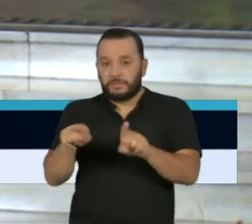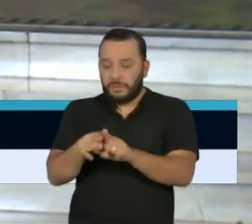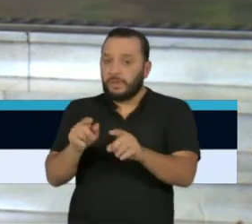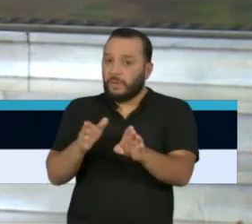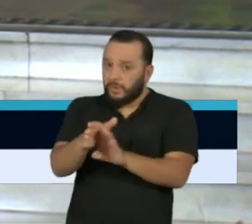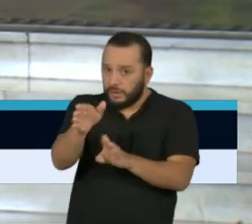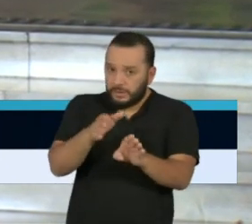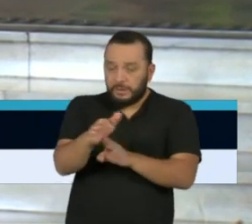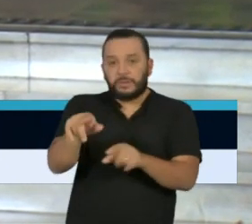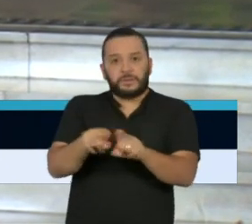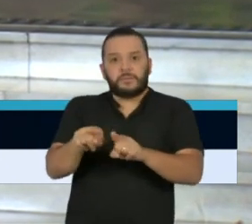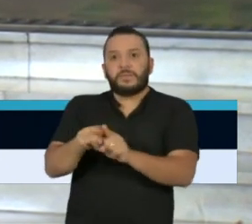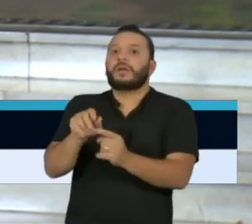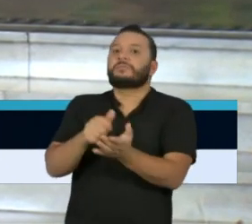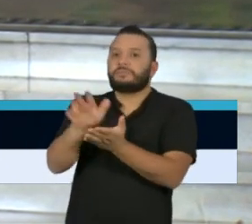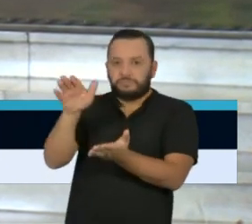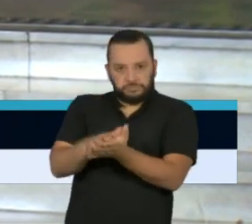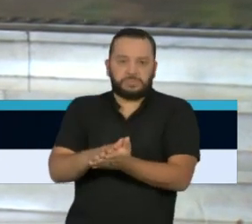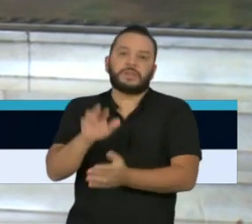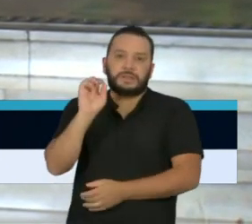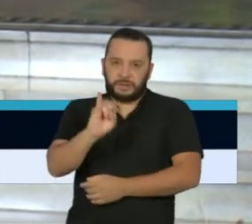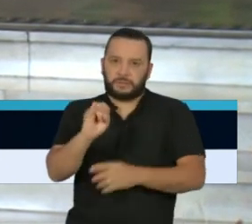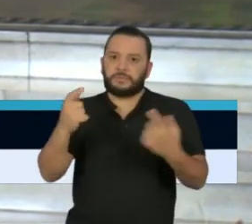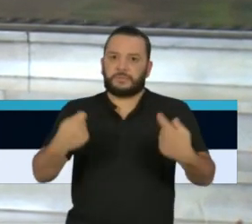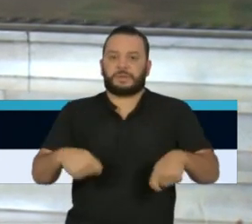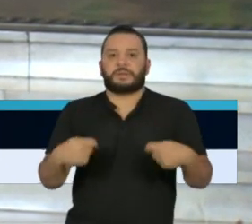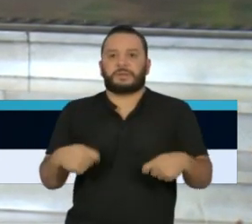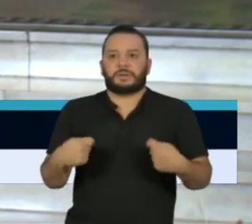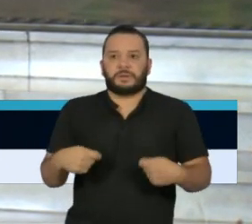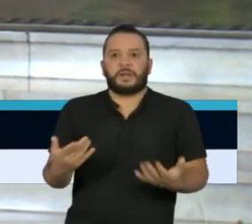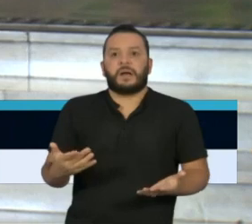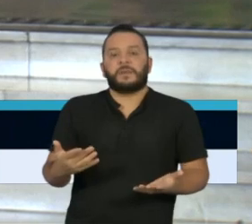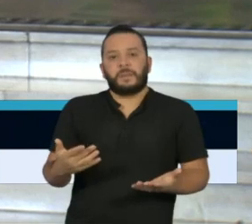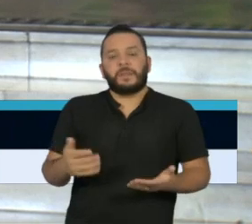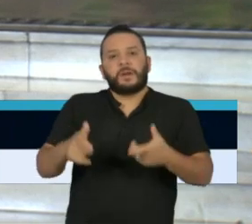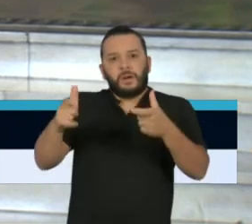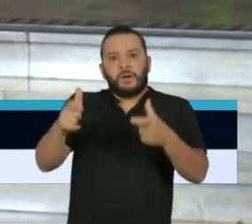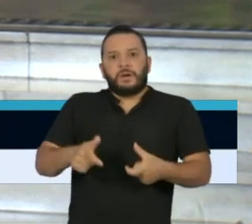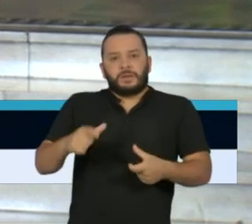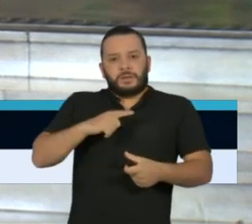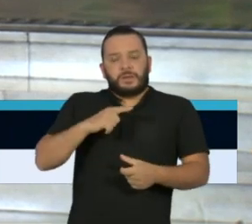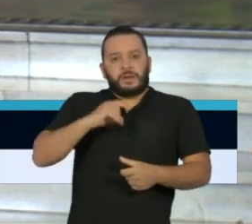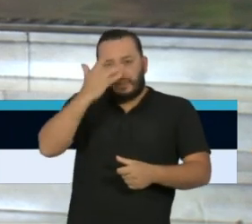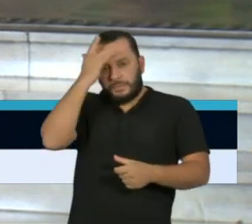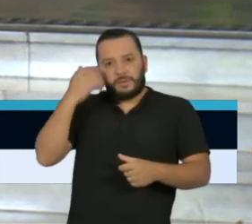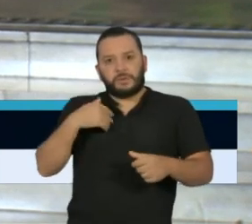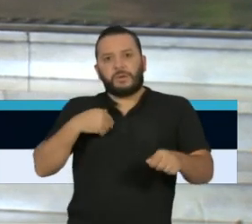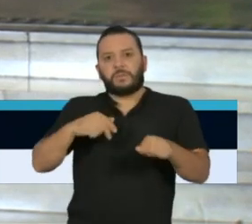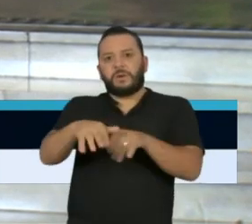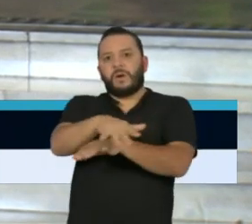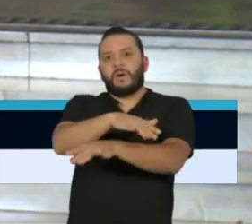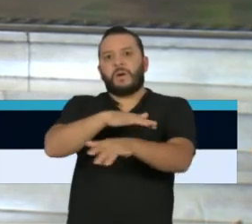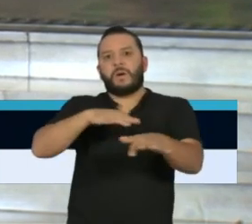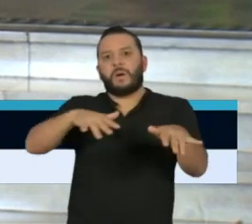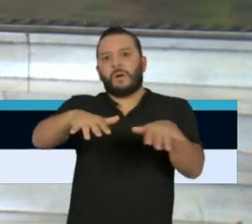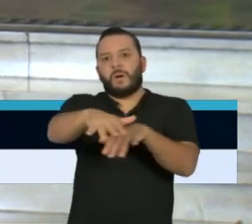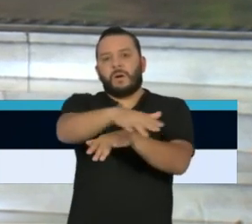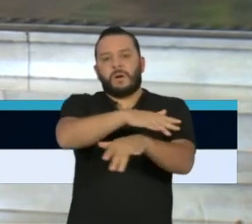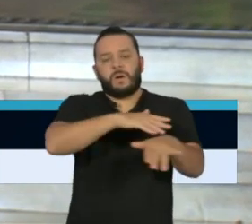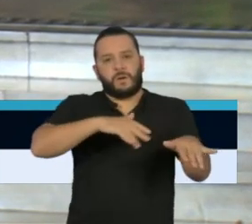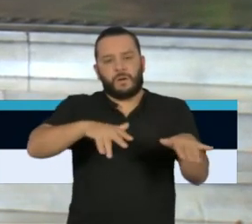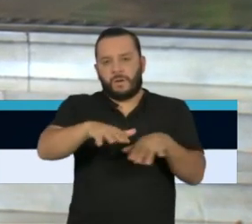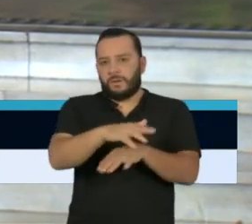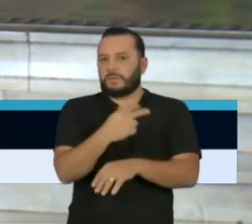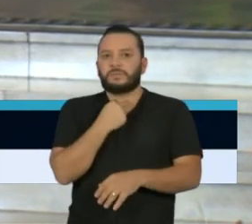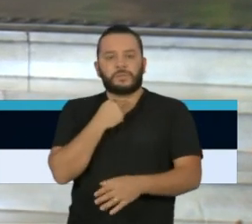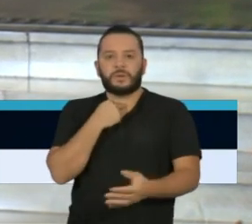e advertência, se necessário, aonde este mapeamento apresentar concentração de